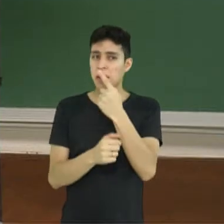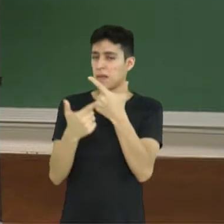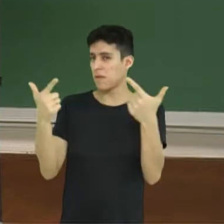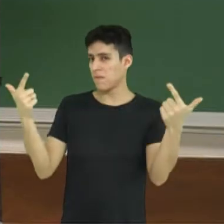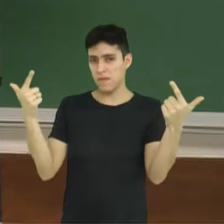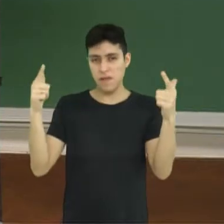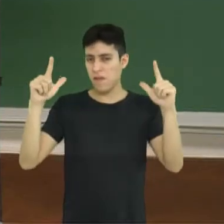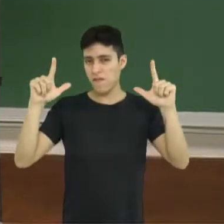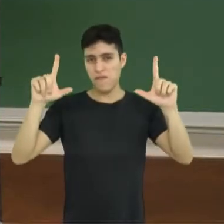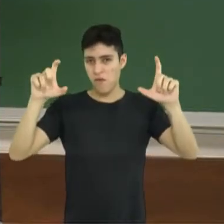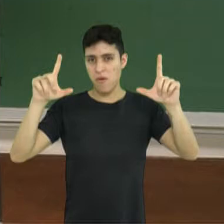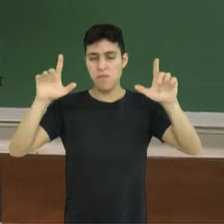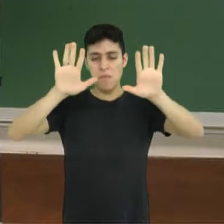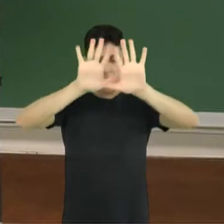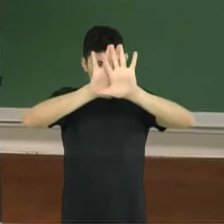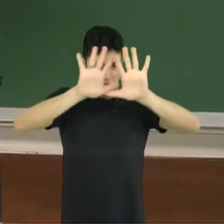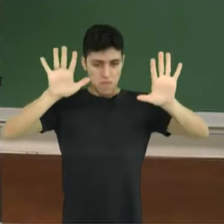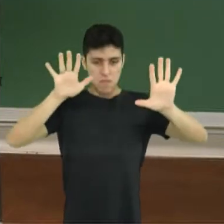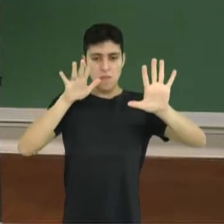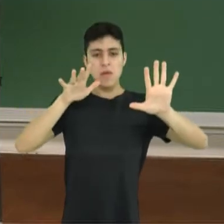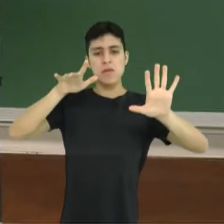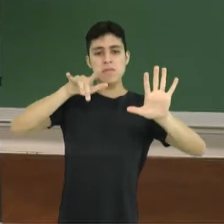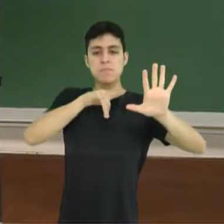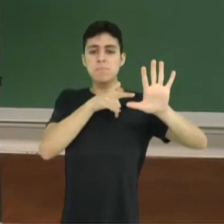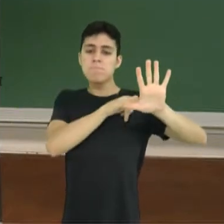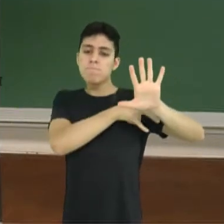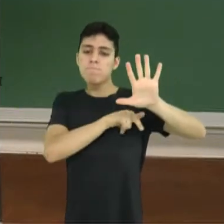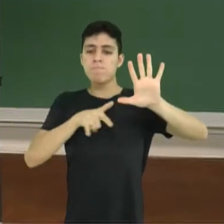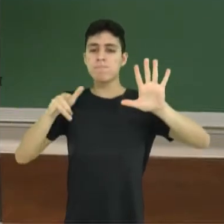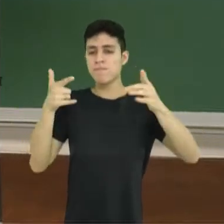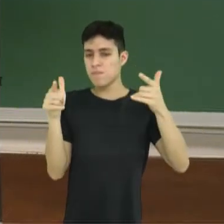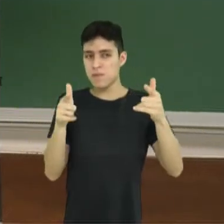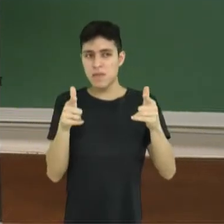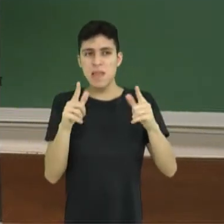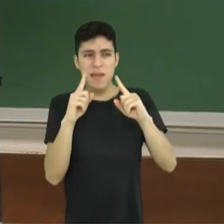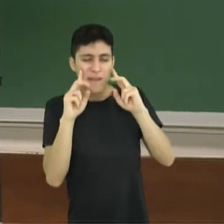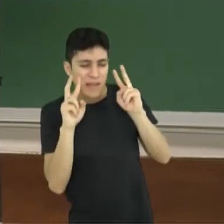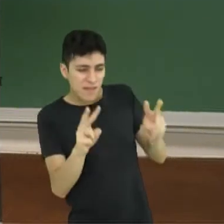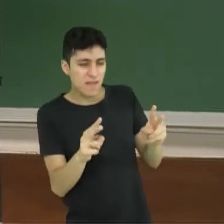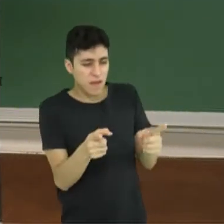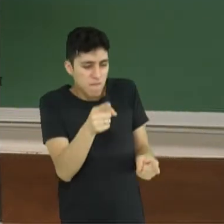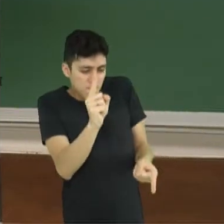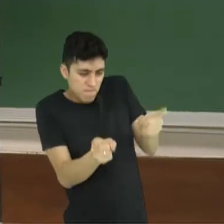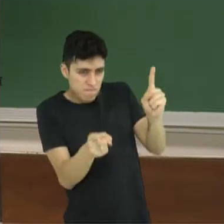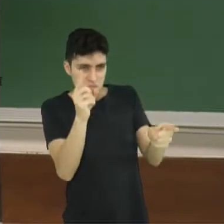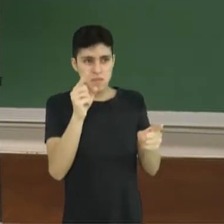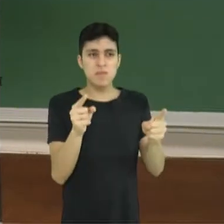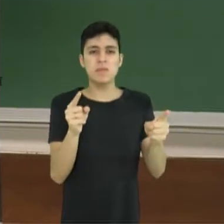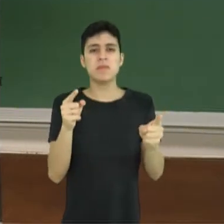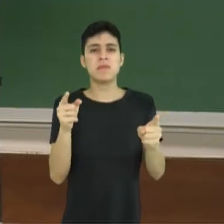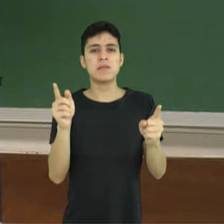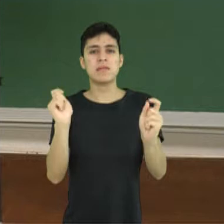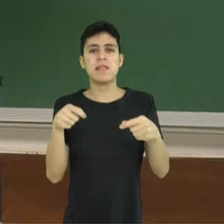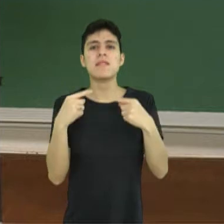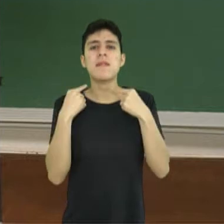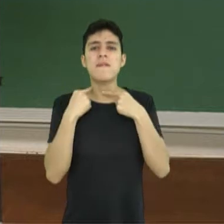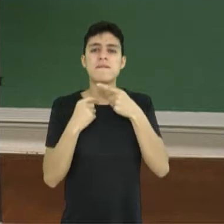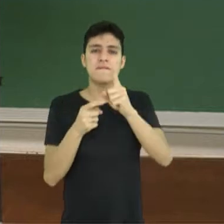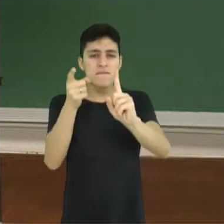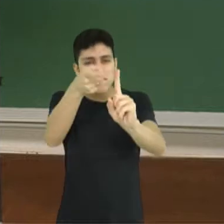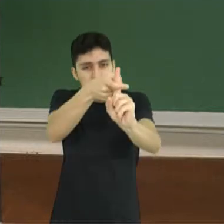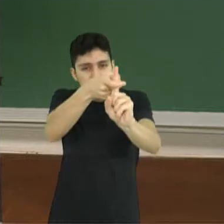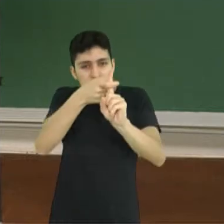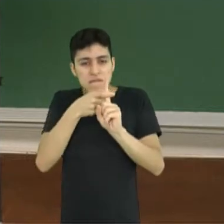tapadeira, que é aquele pano, mas dá para ver que tem as varetas das mãos, você pode botar no pescoço, que não